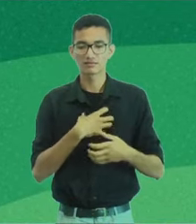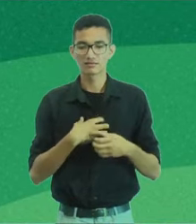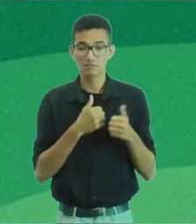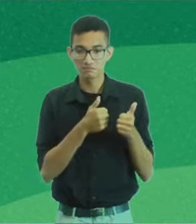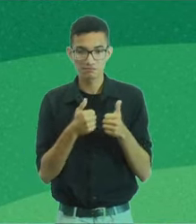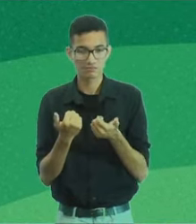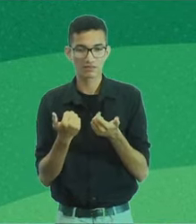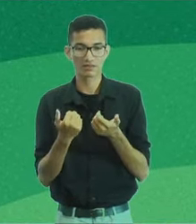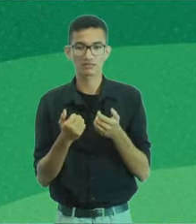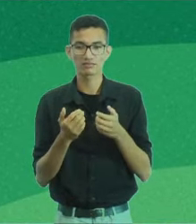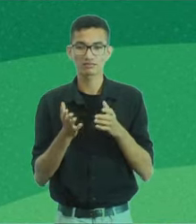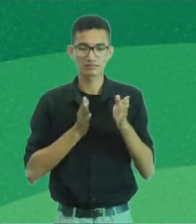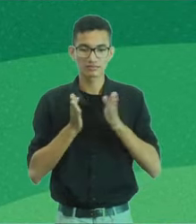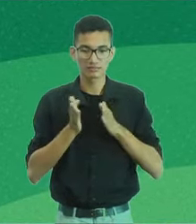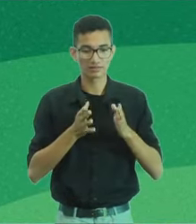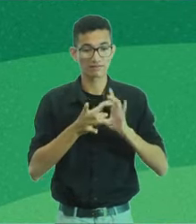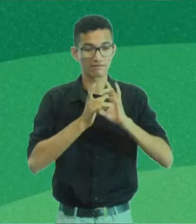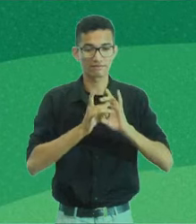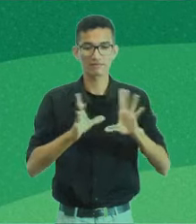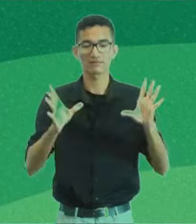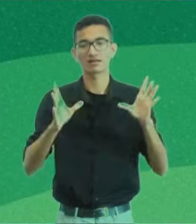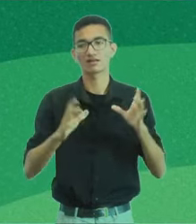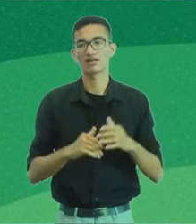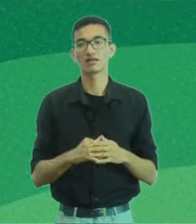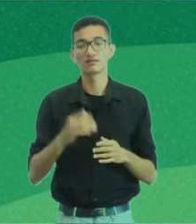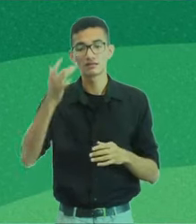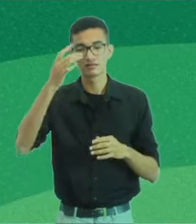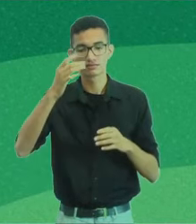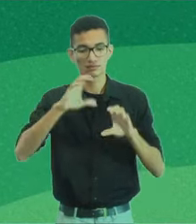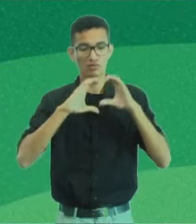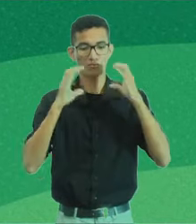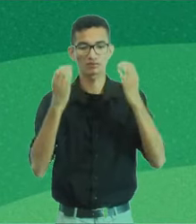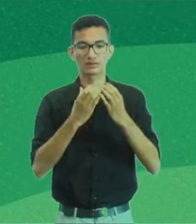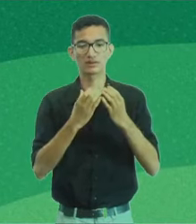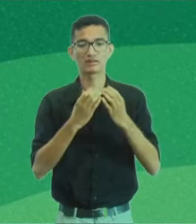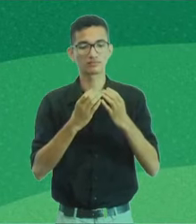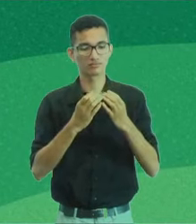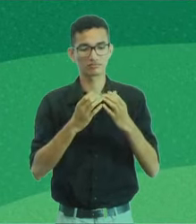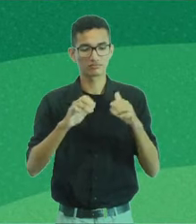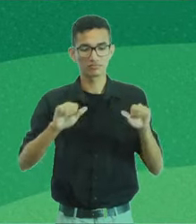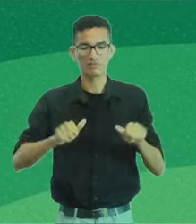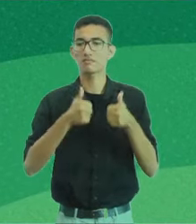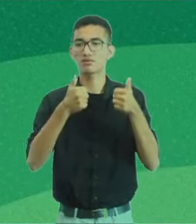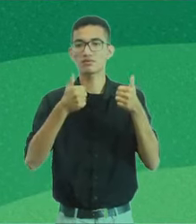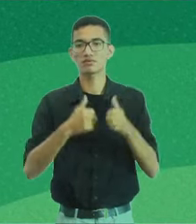acesso democratizar mais as coisas para que a nossa comunidade seja melhor